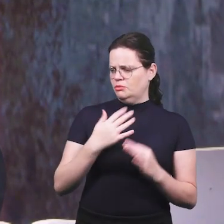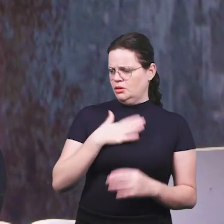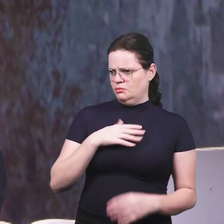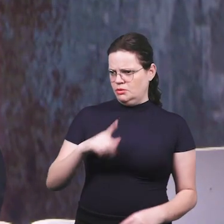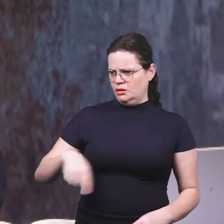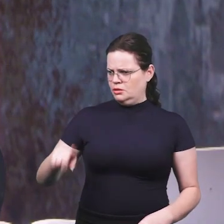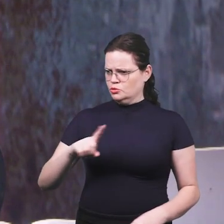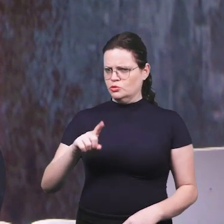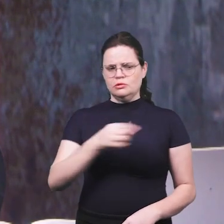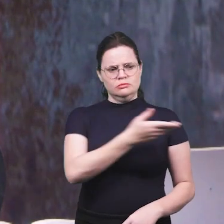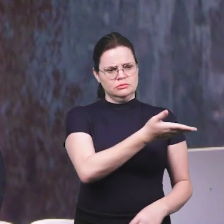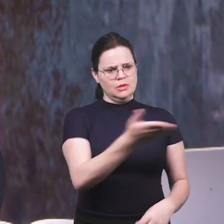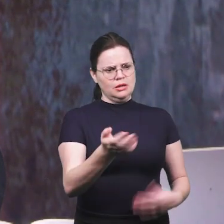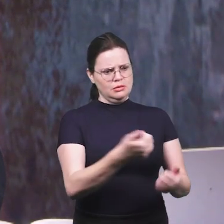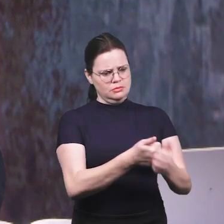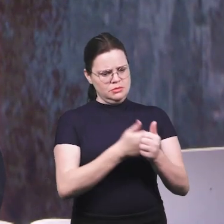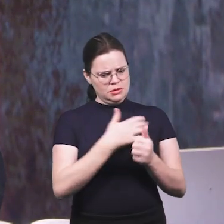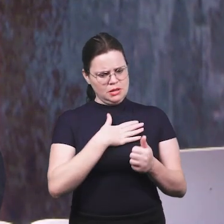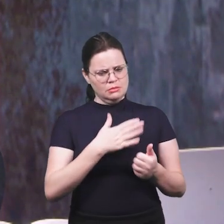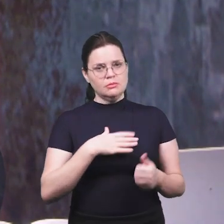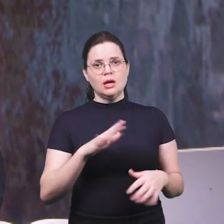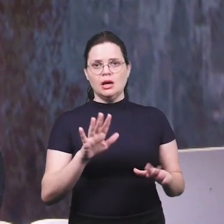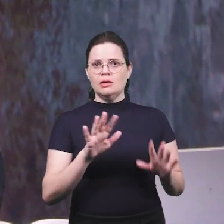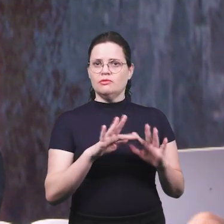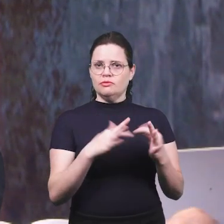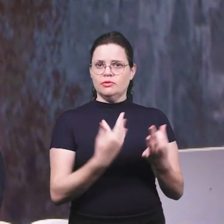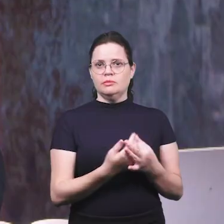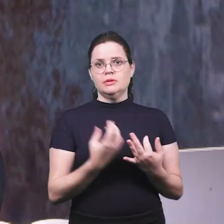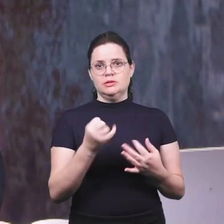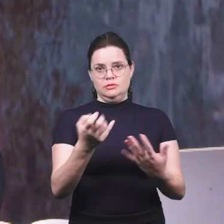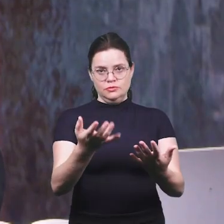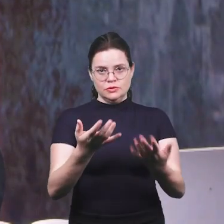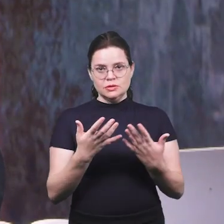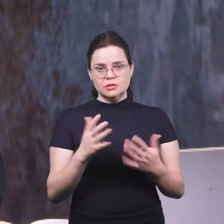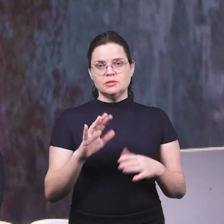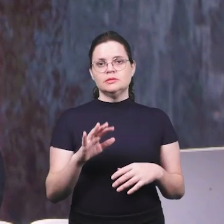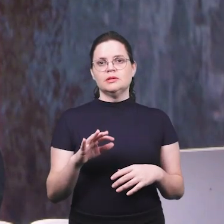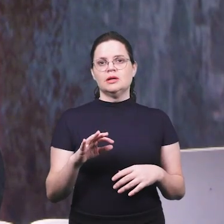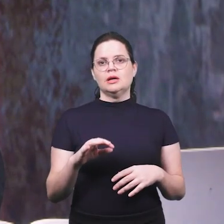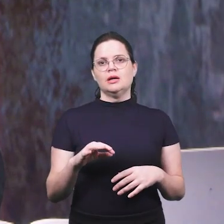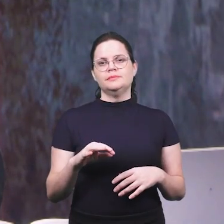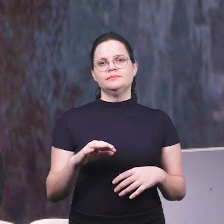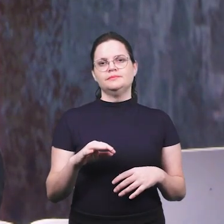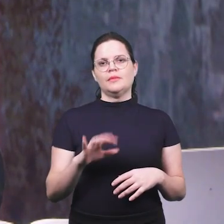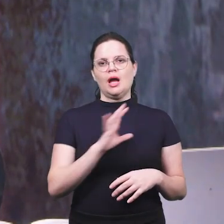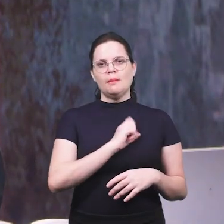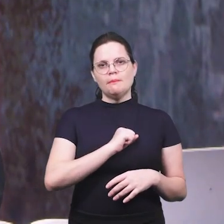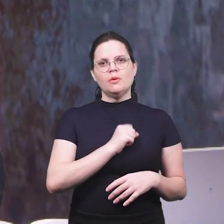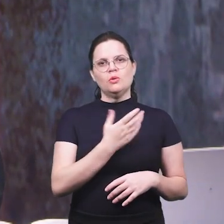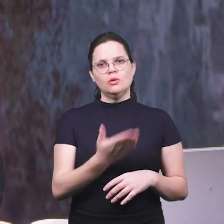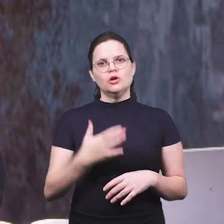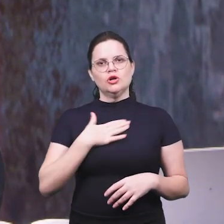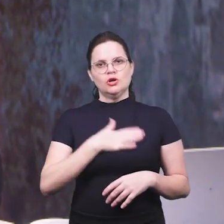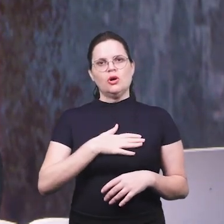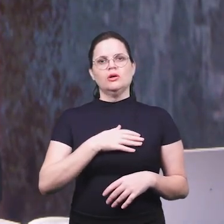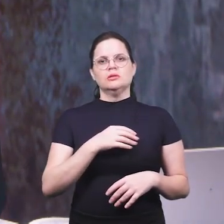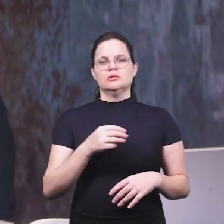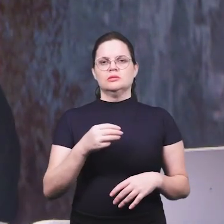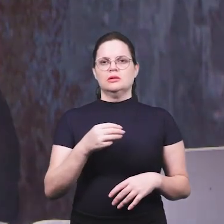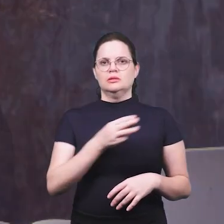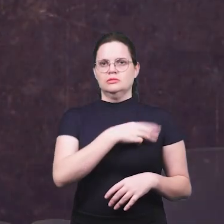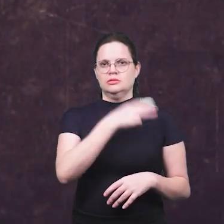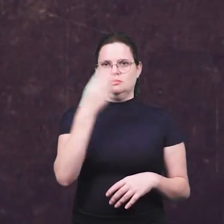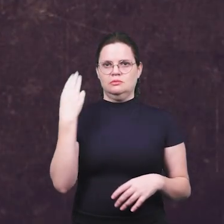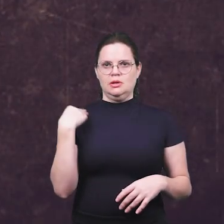Então, quiser atribuir uma honra a Maria, por exemplo, aqui em Lucas 11:27-28, o Senhor falou